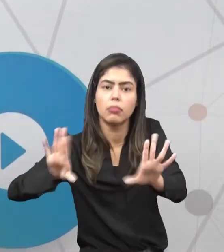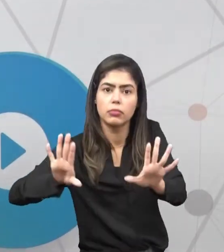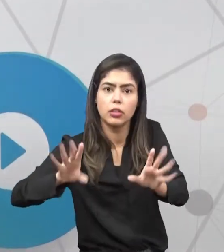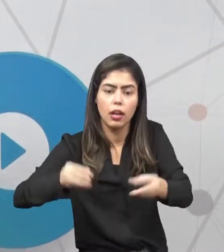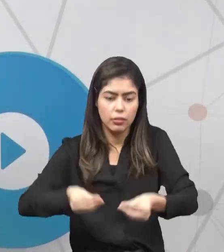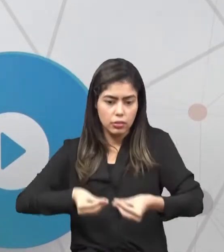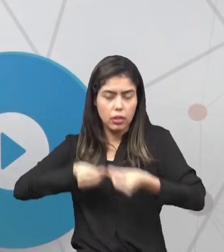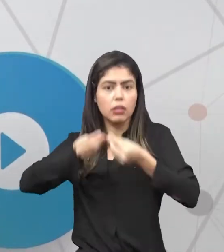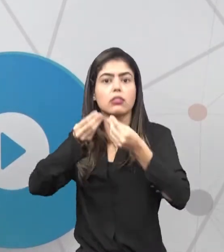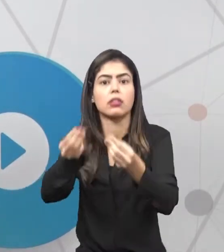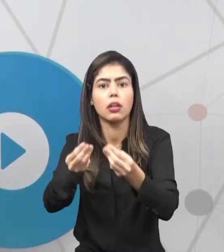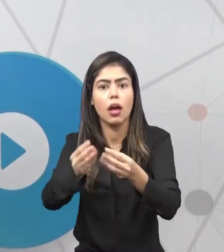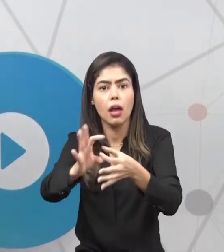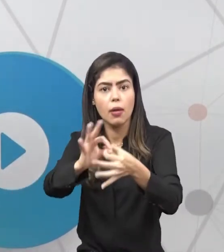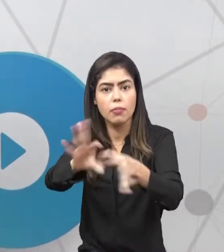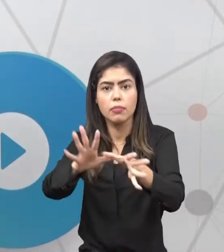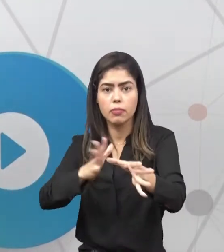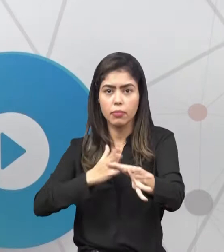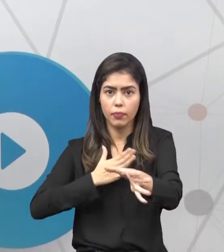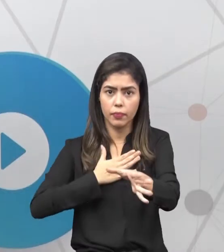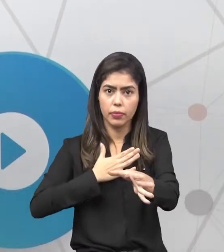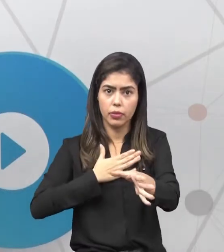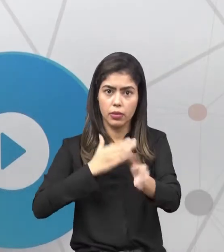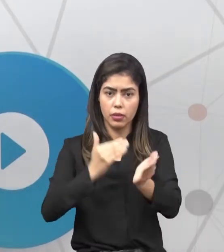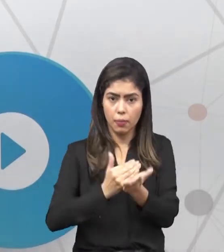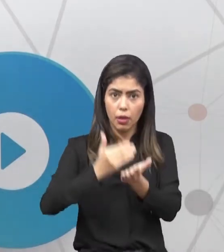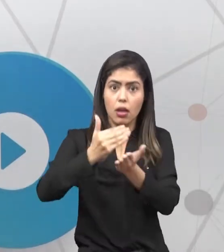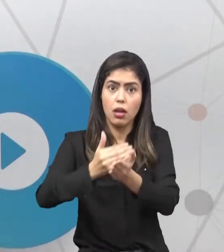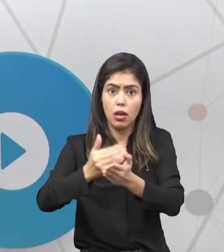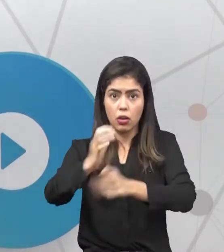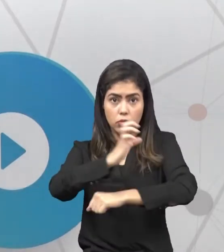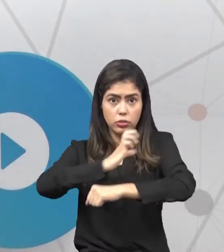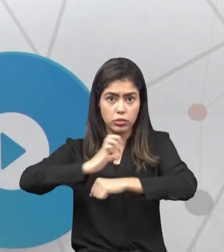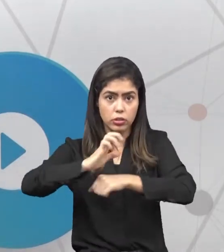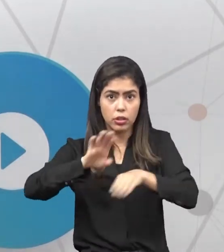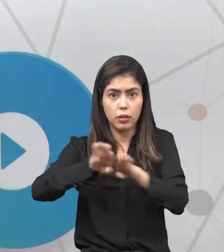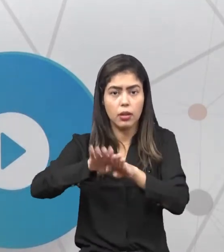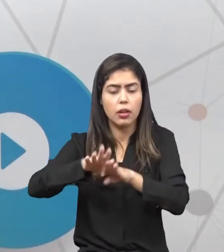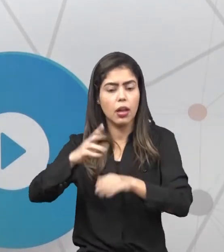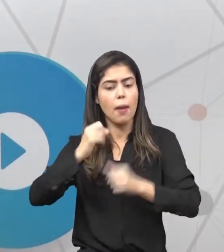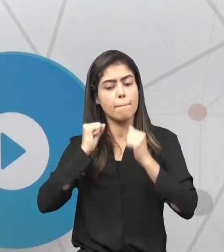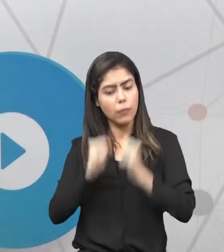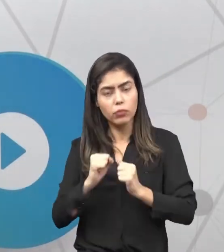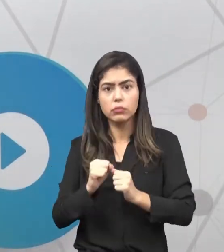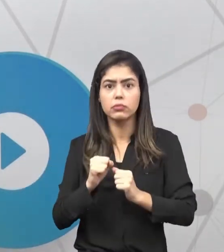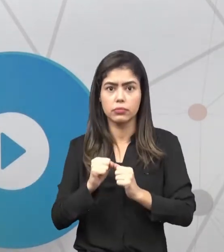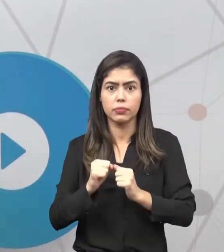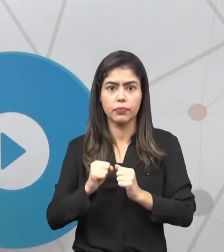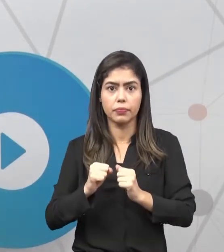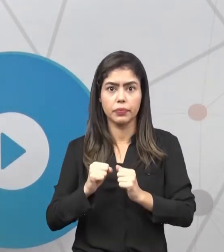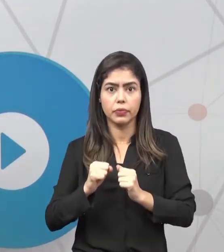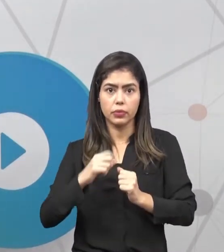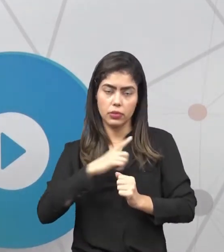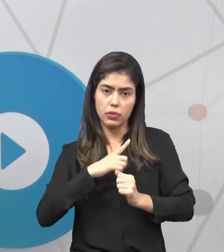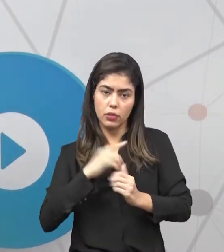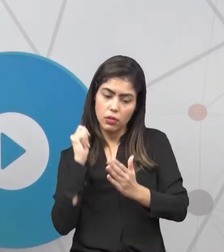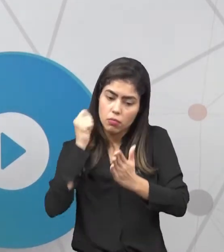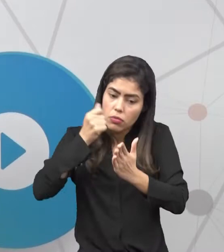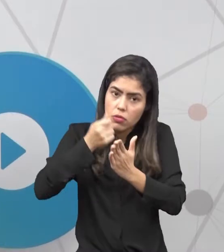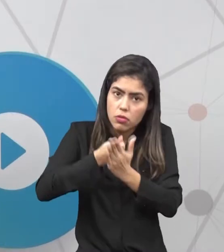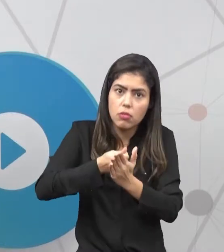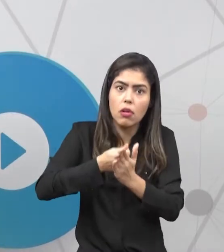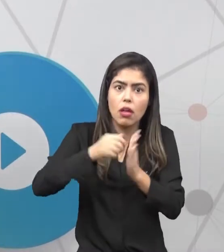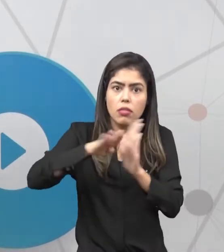liberdade, entregamos a nossa liberdade para o Estado, para que esse Estado possa, né,